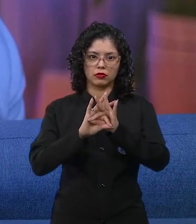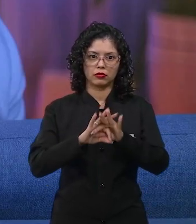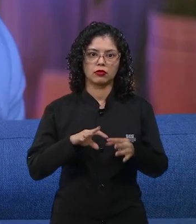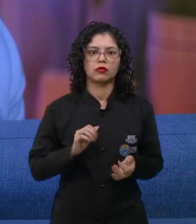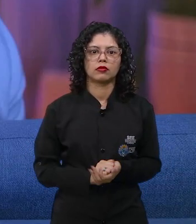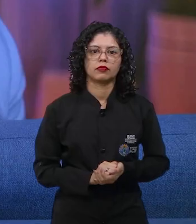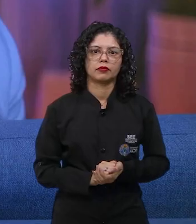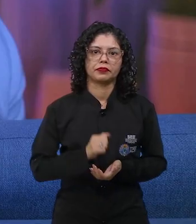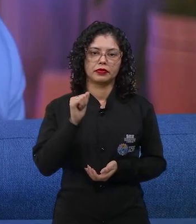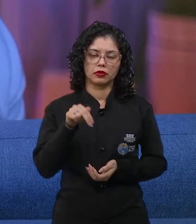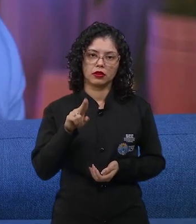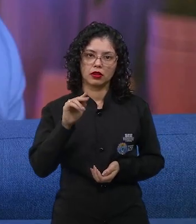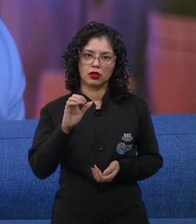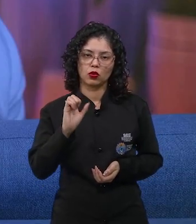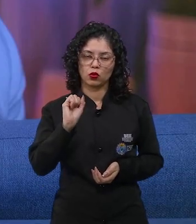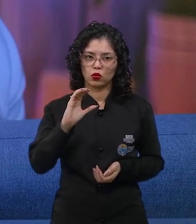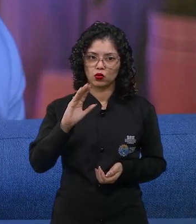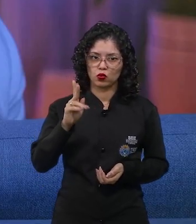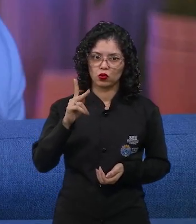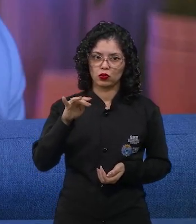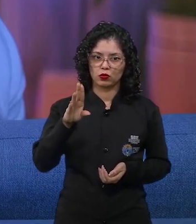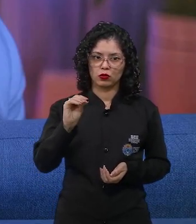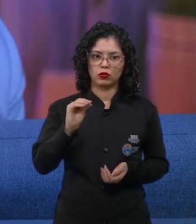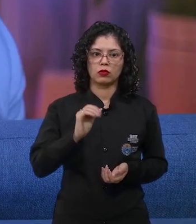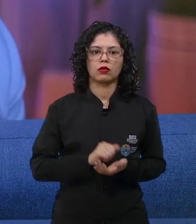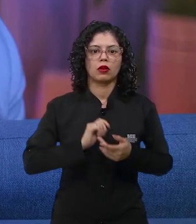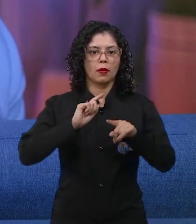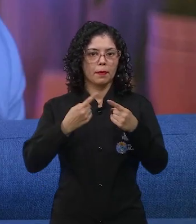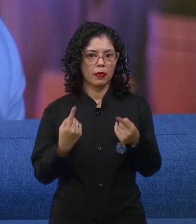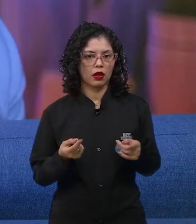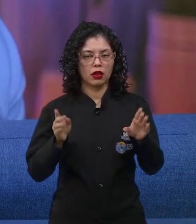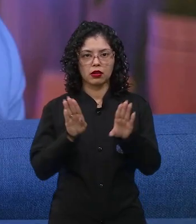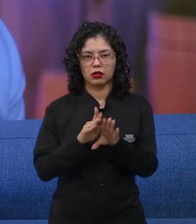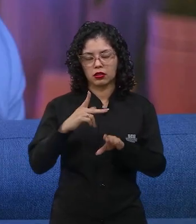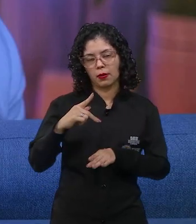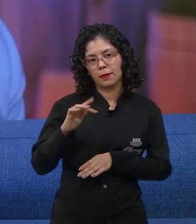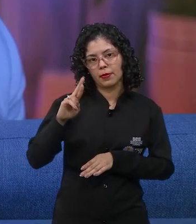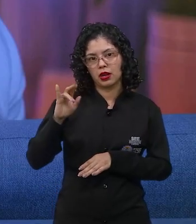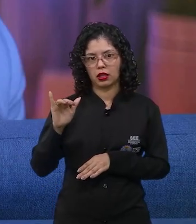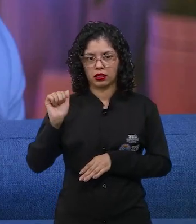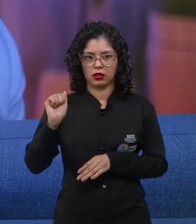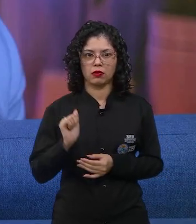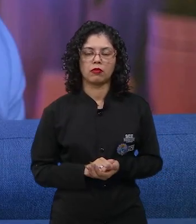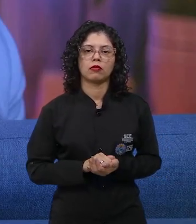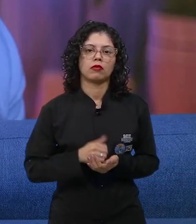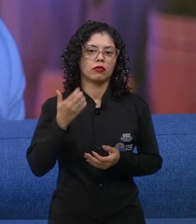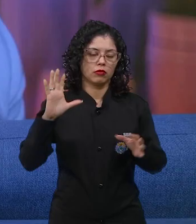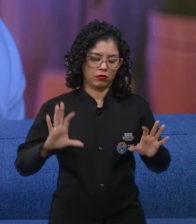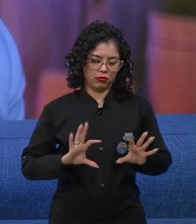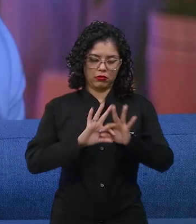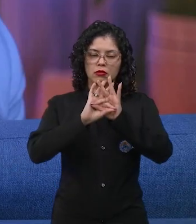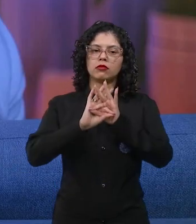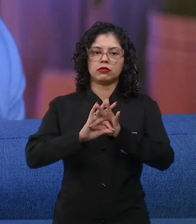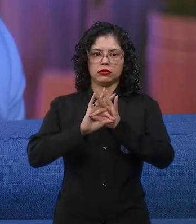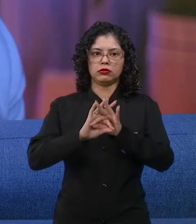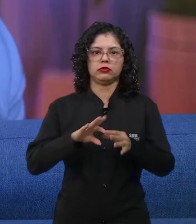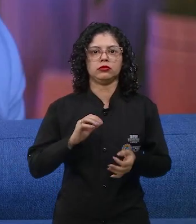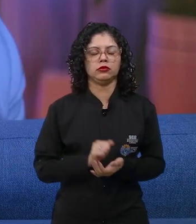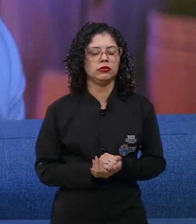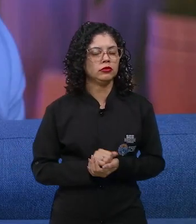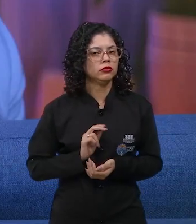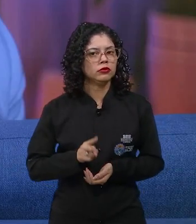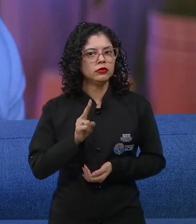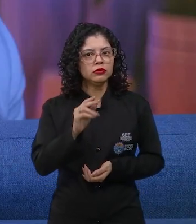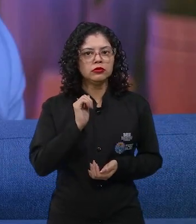estanho, de chumbo, né? Mais a prata. Então, isso vai garantir ali a conexão elétrica e mecânica entre